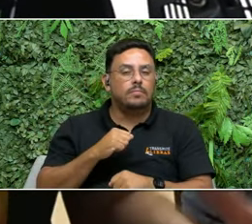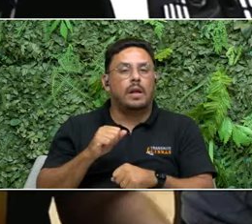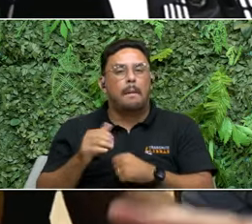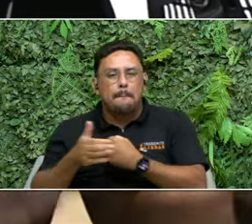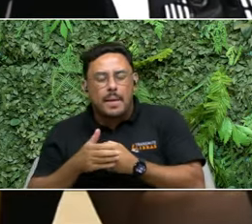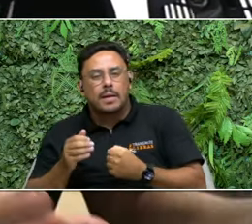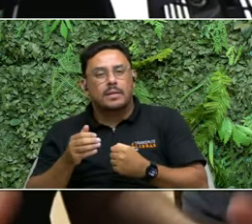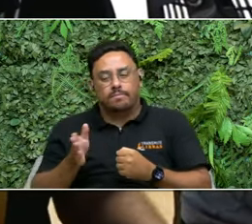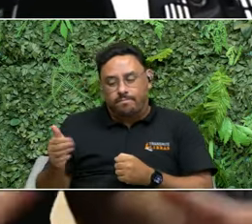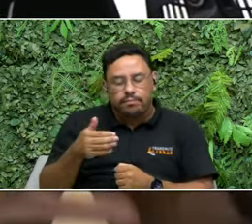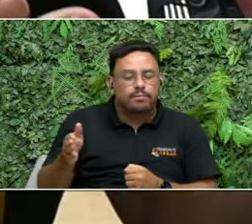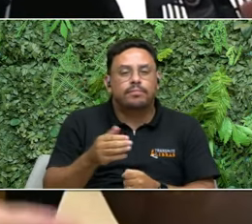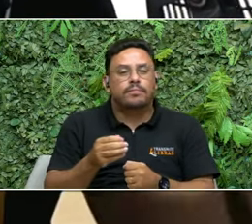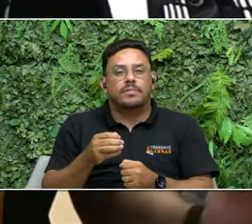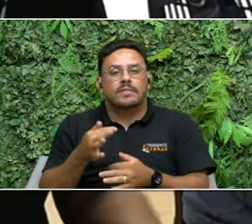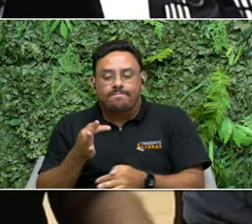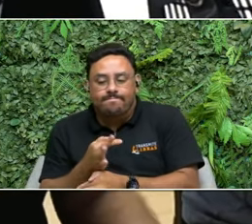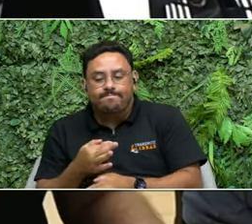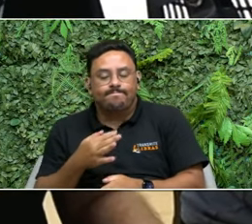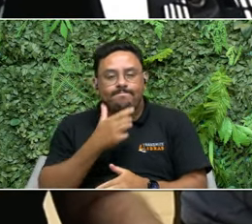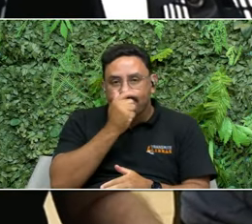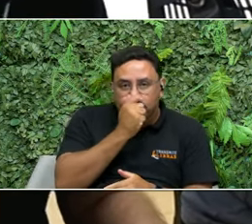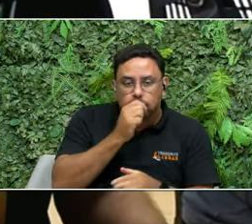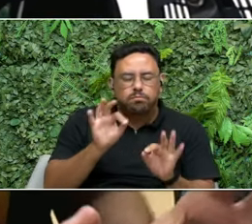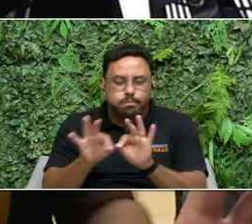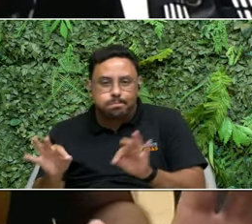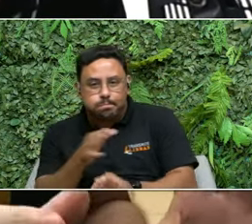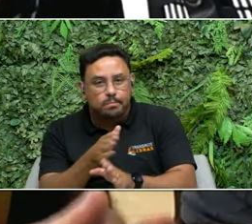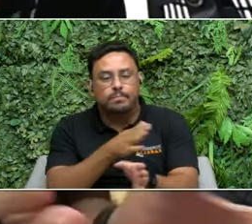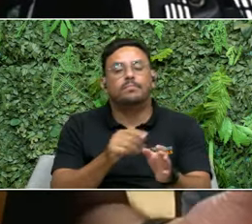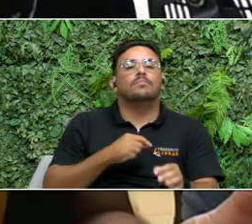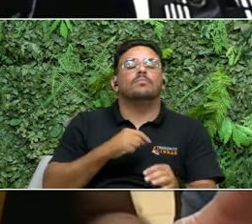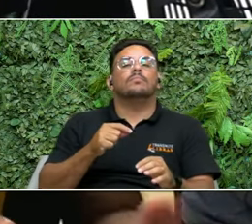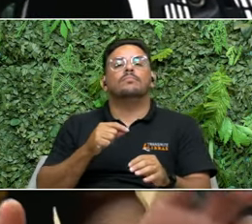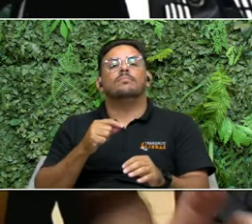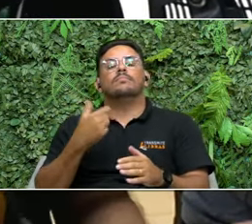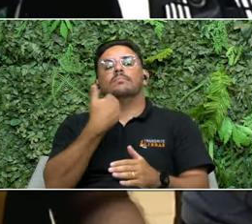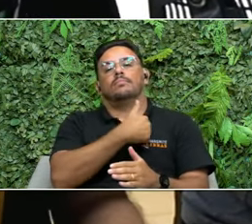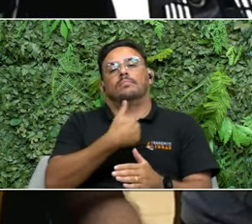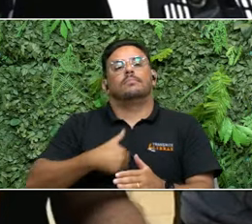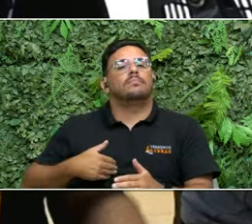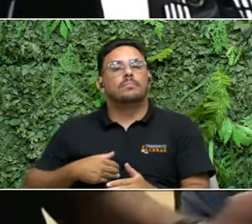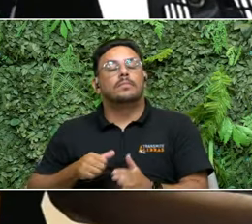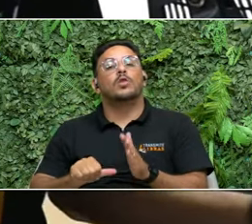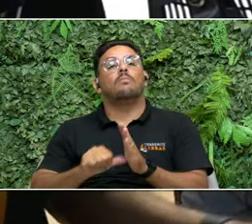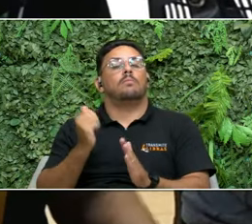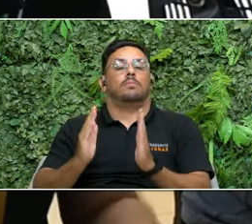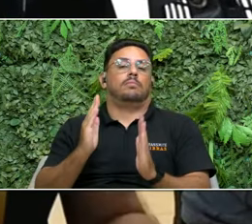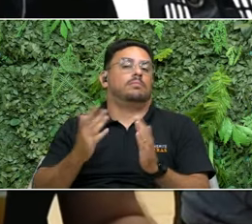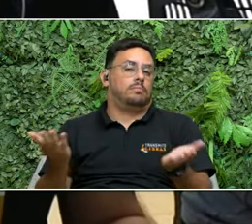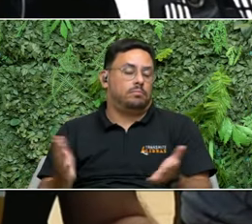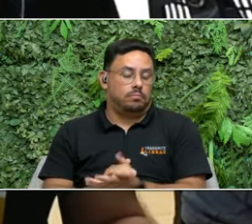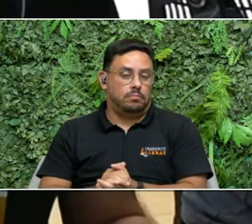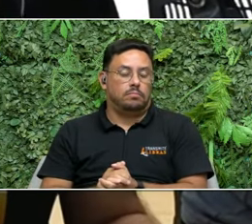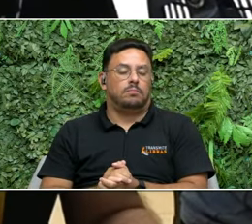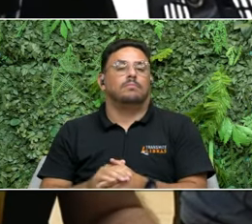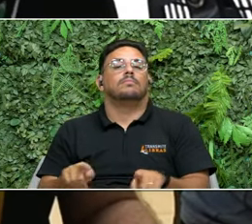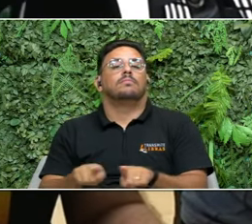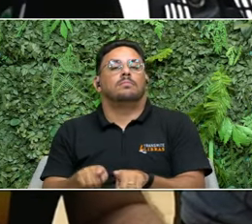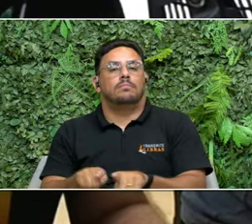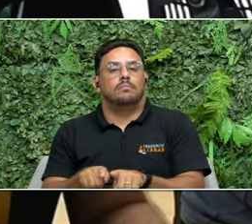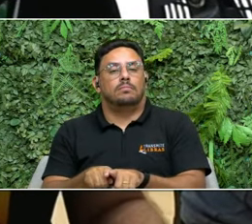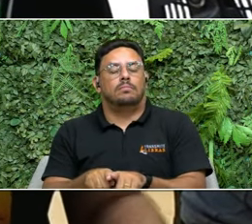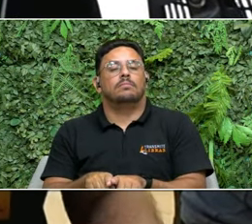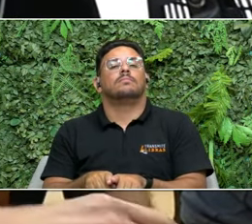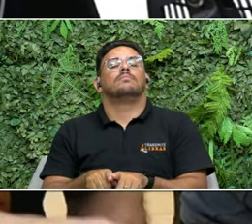que tira espaço que vai para cima que marca a saída de bola do adversário o Atlético foi tudo isso na primeira etapa enquanto teve